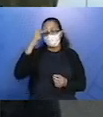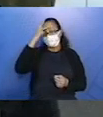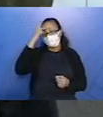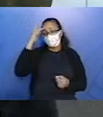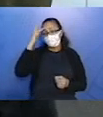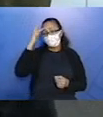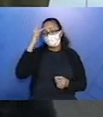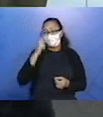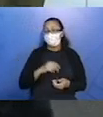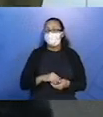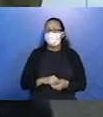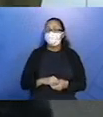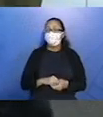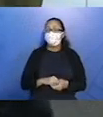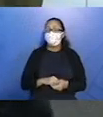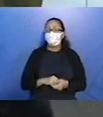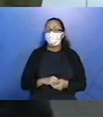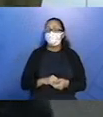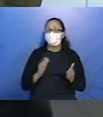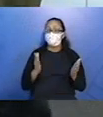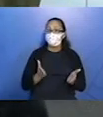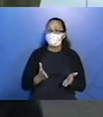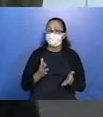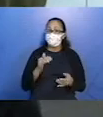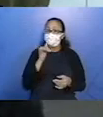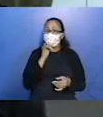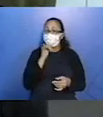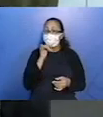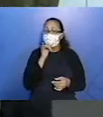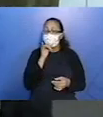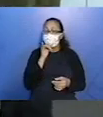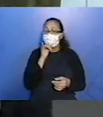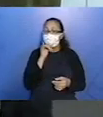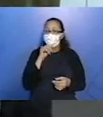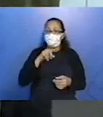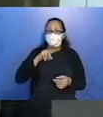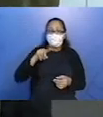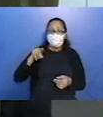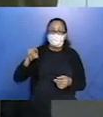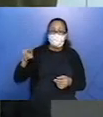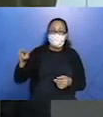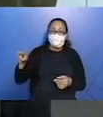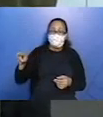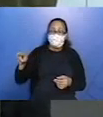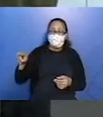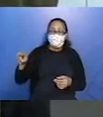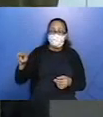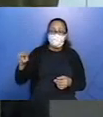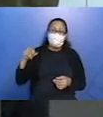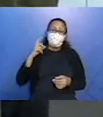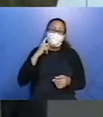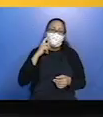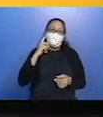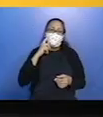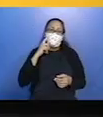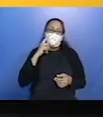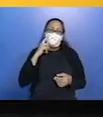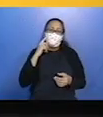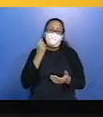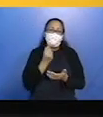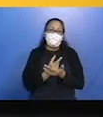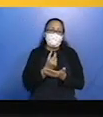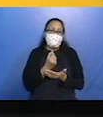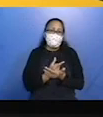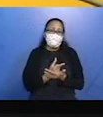pessoas. Então, no presente, elas compram balas